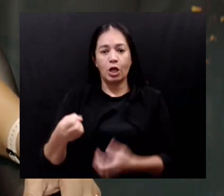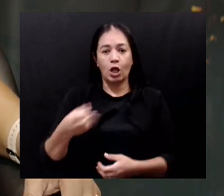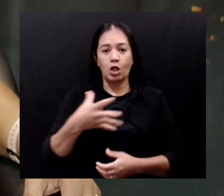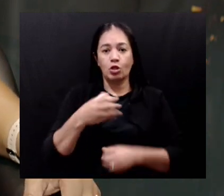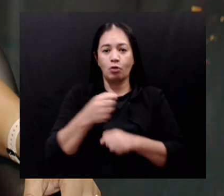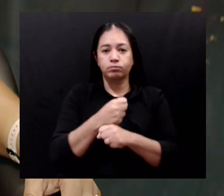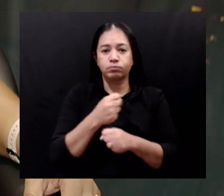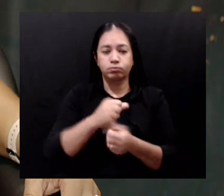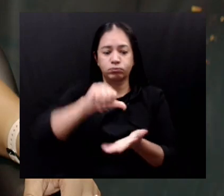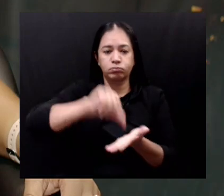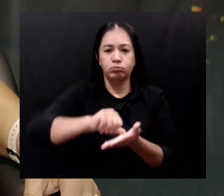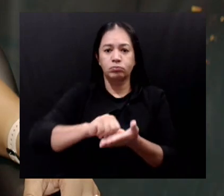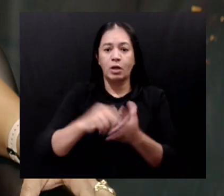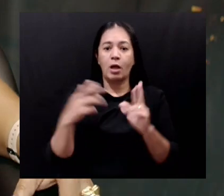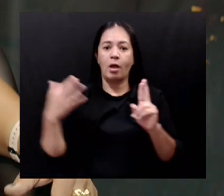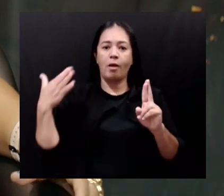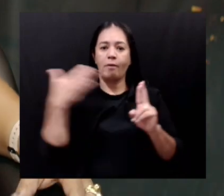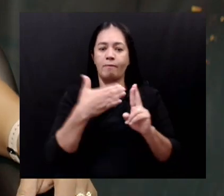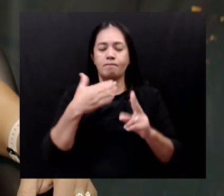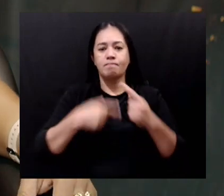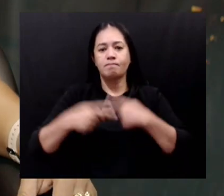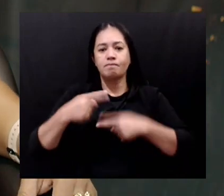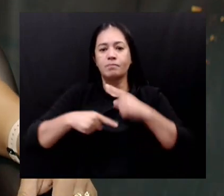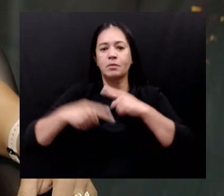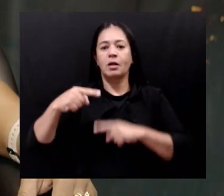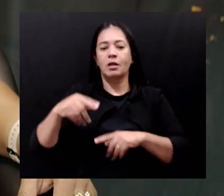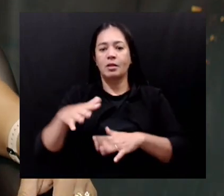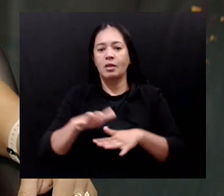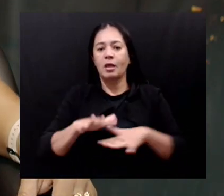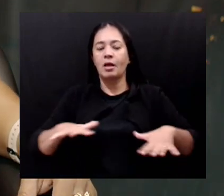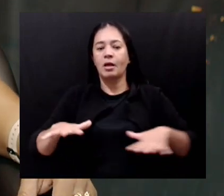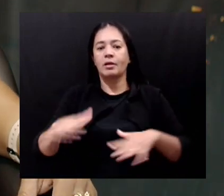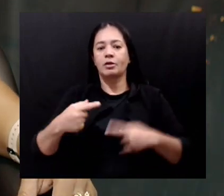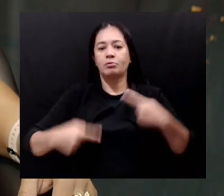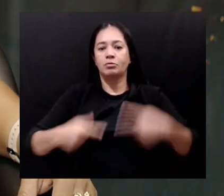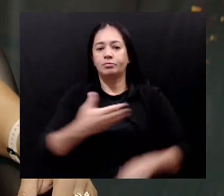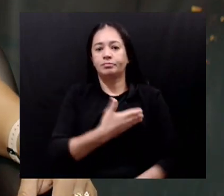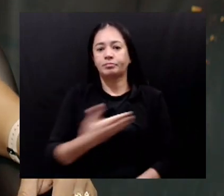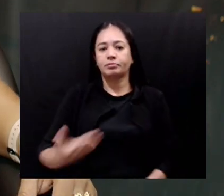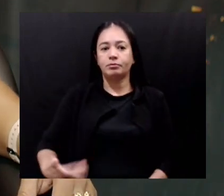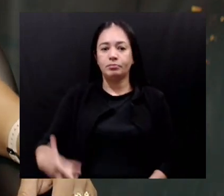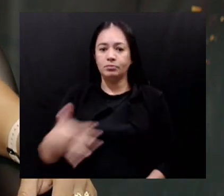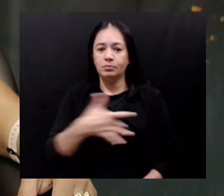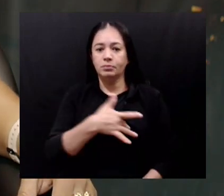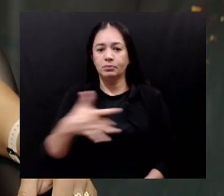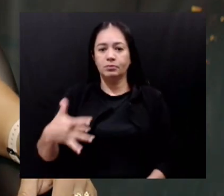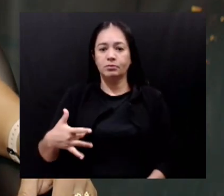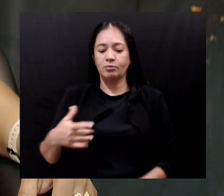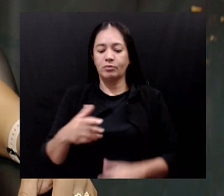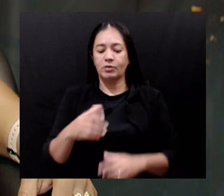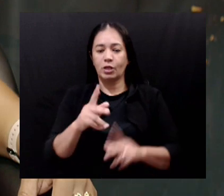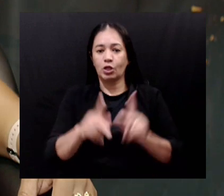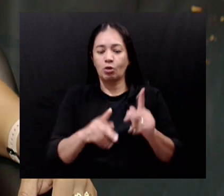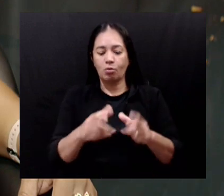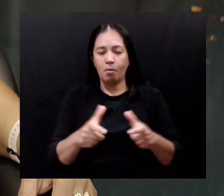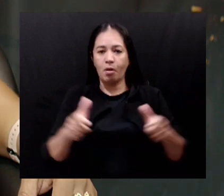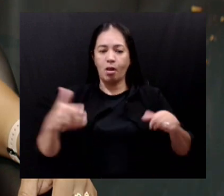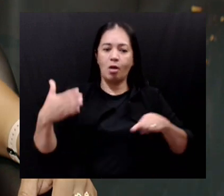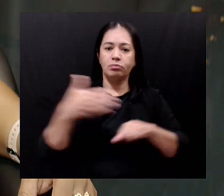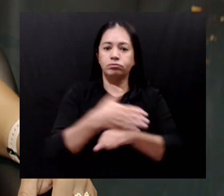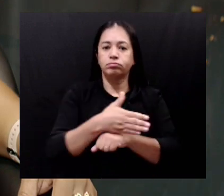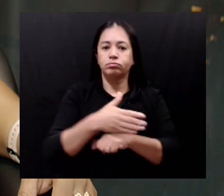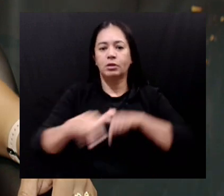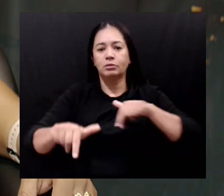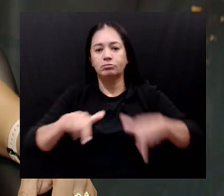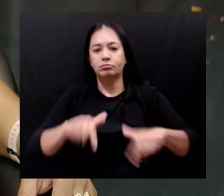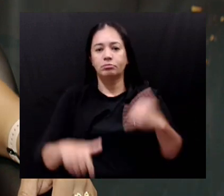nas políticas de saúde da cidade, ampliando o acesso da população local a serviços essenciais e fortalecendo